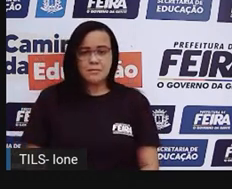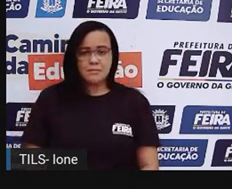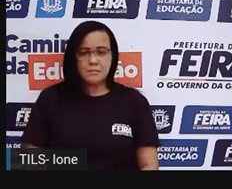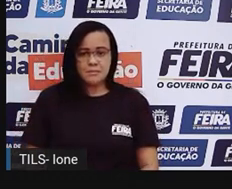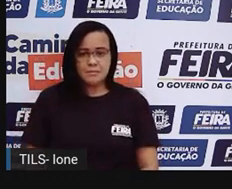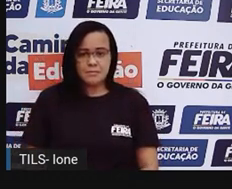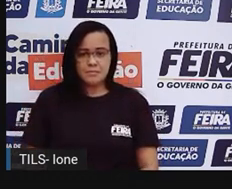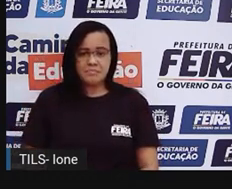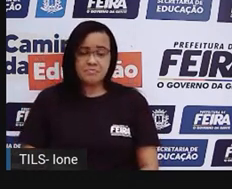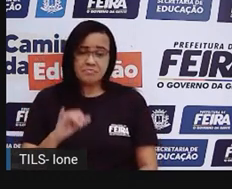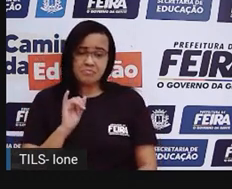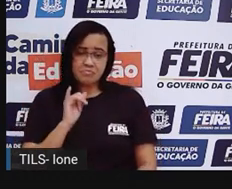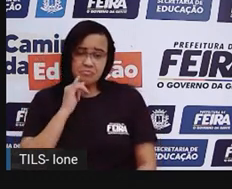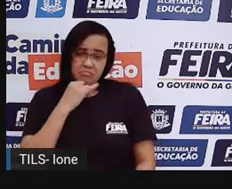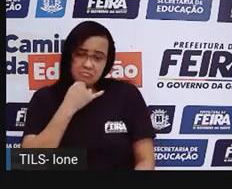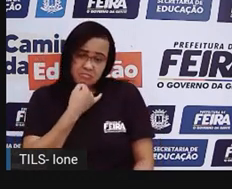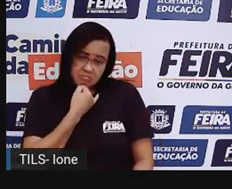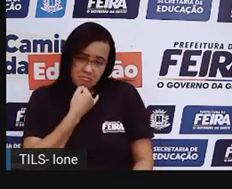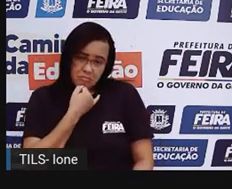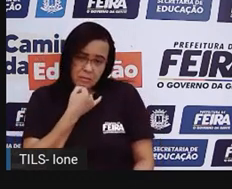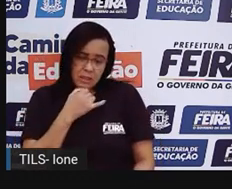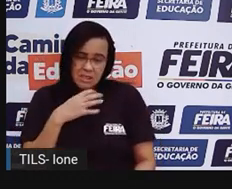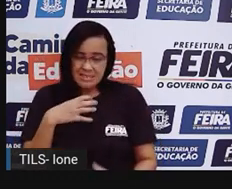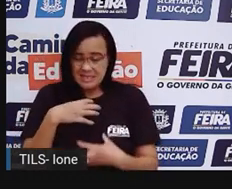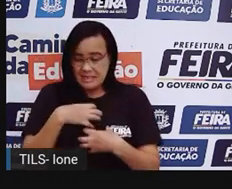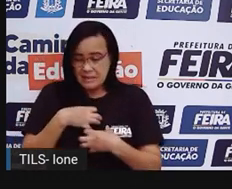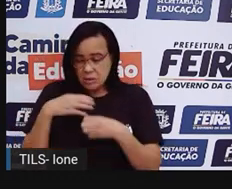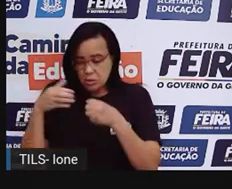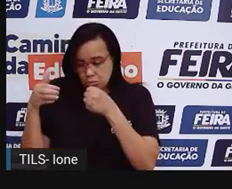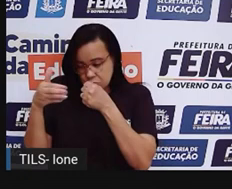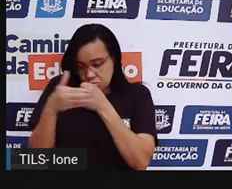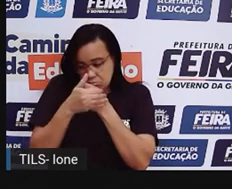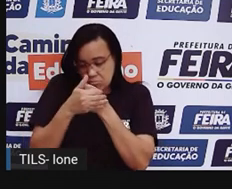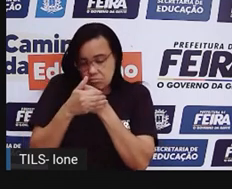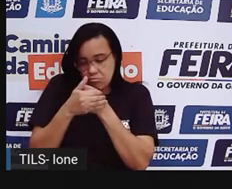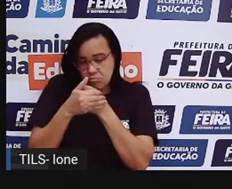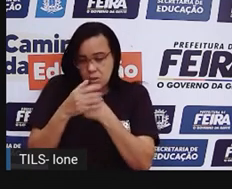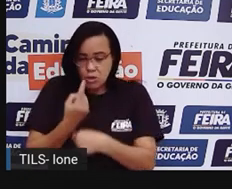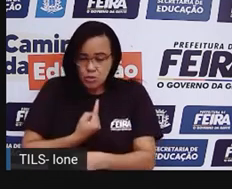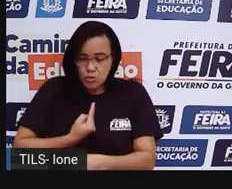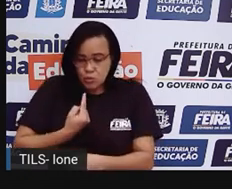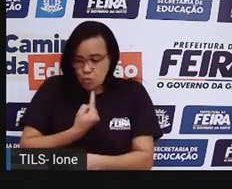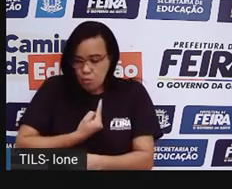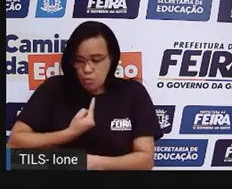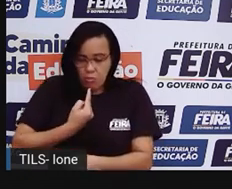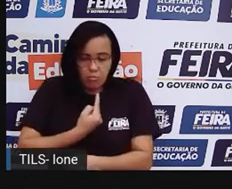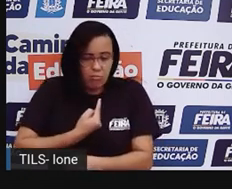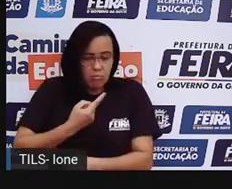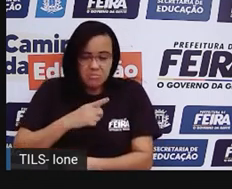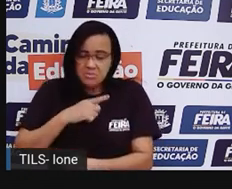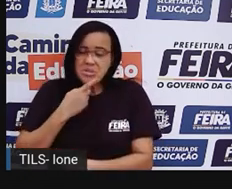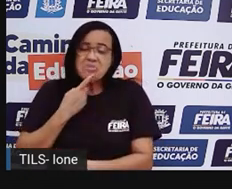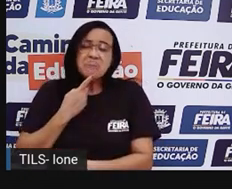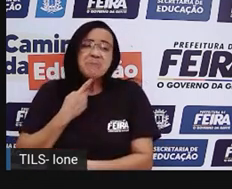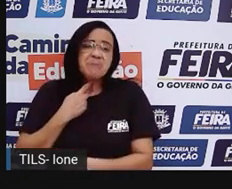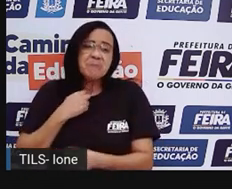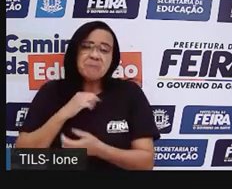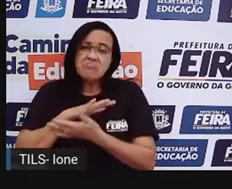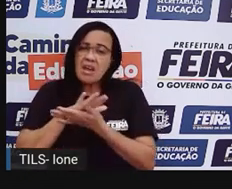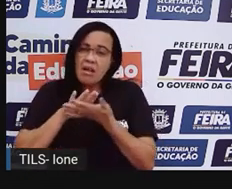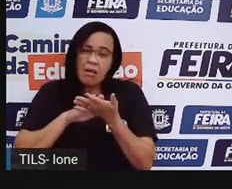Quando está triste, você se esconde e quer ficar só, e não tem vontade de fazer nada.